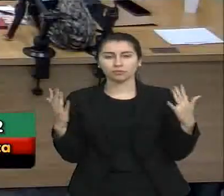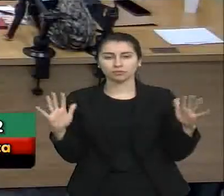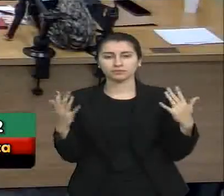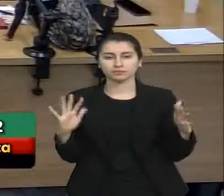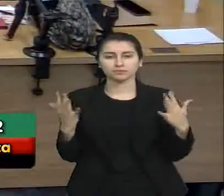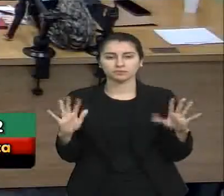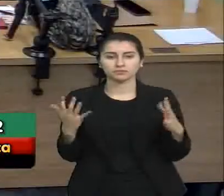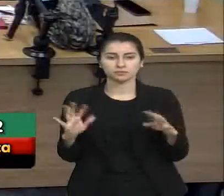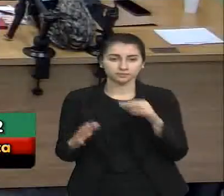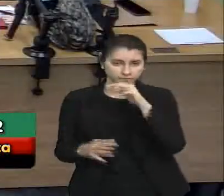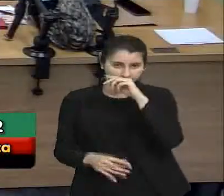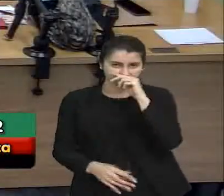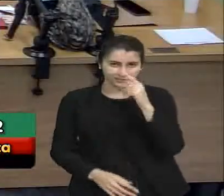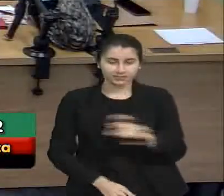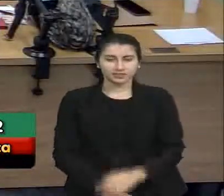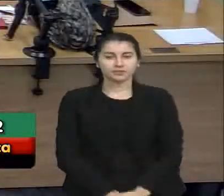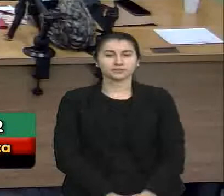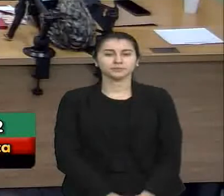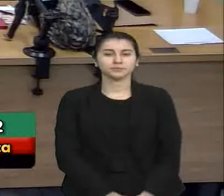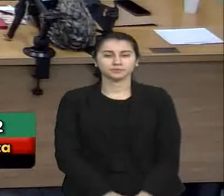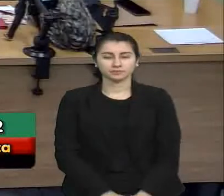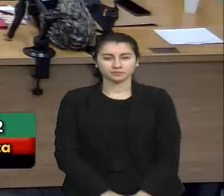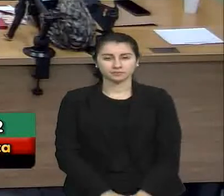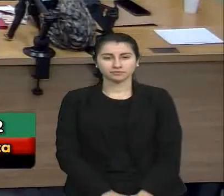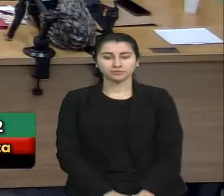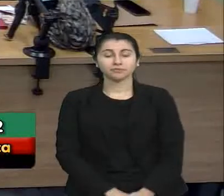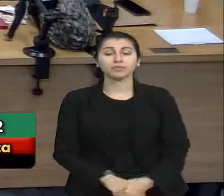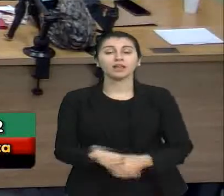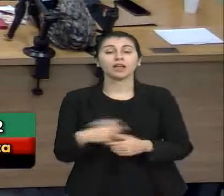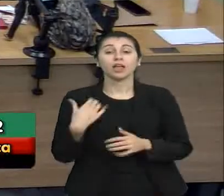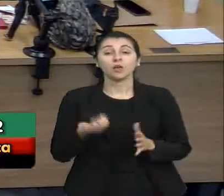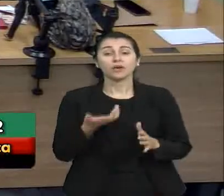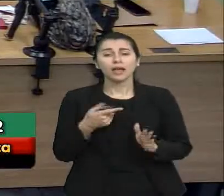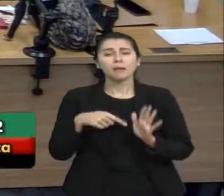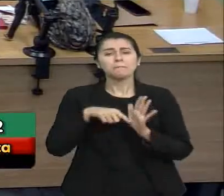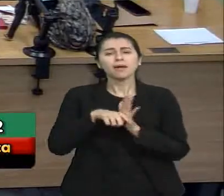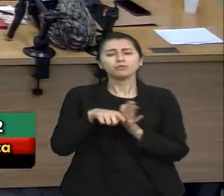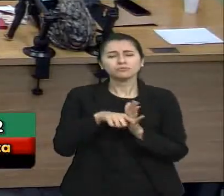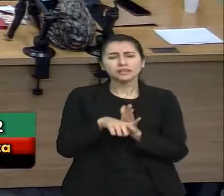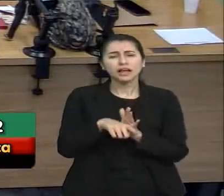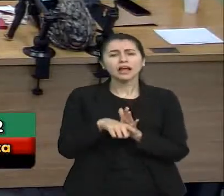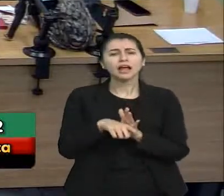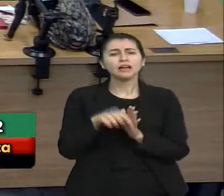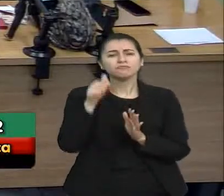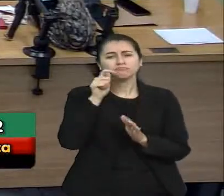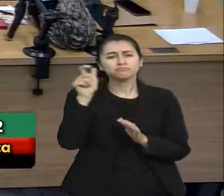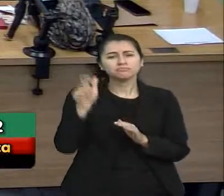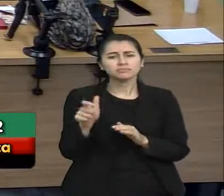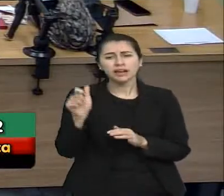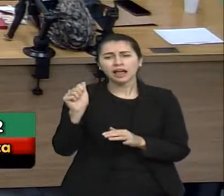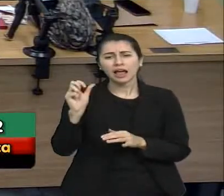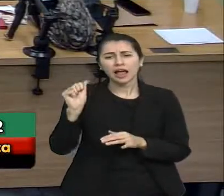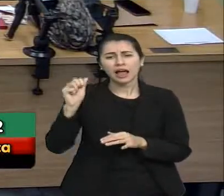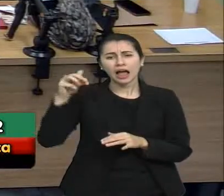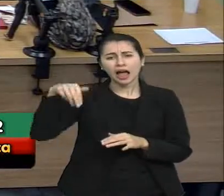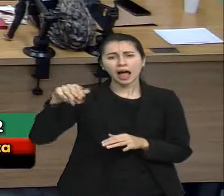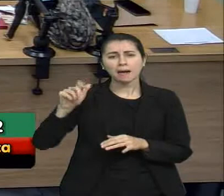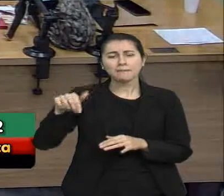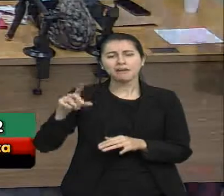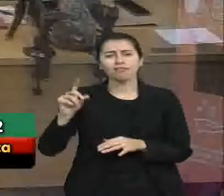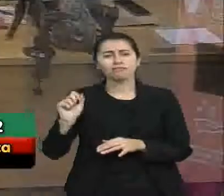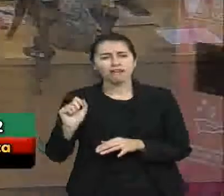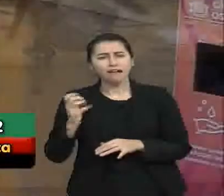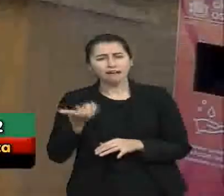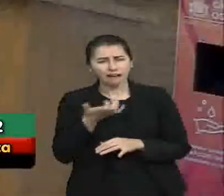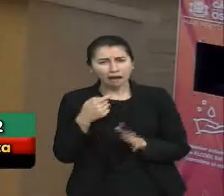Muito obrigada. Deixa eu perguntar se a Amanda quer fazer a pergunta aqui,